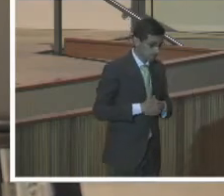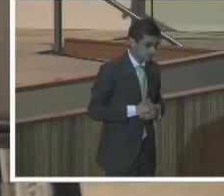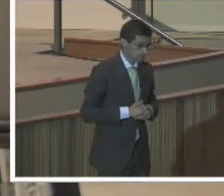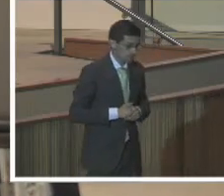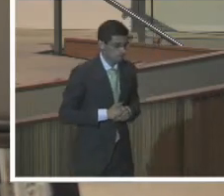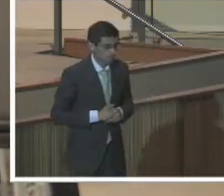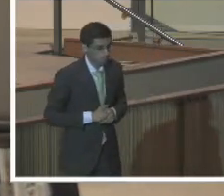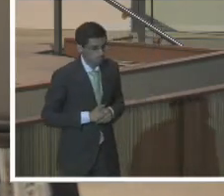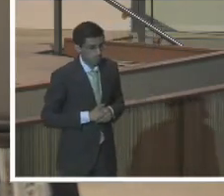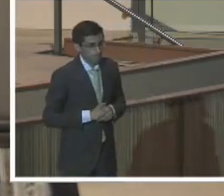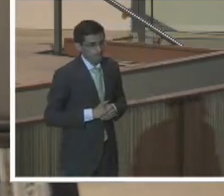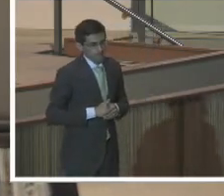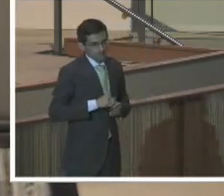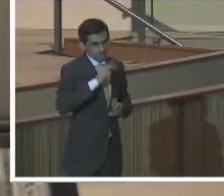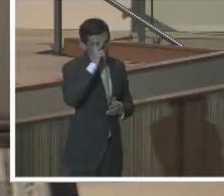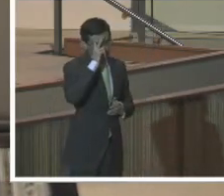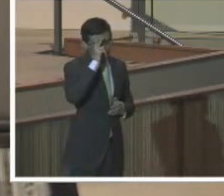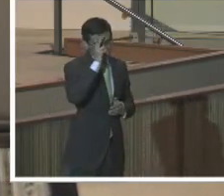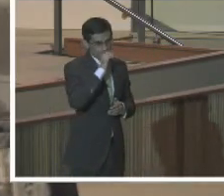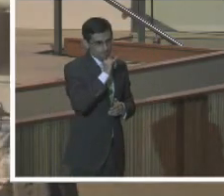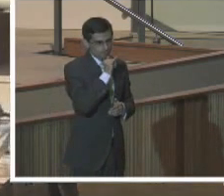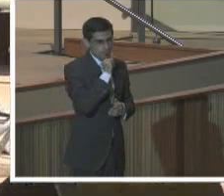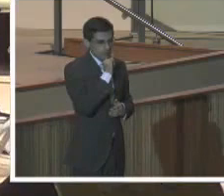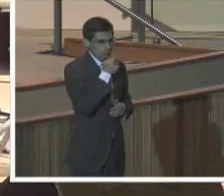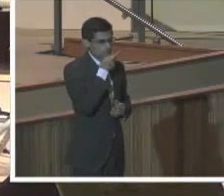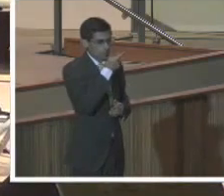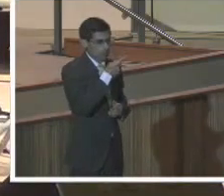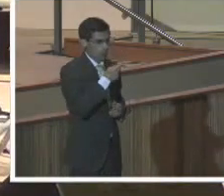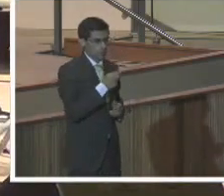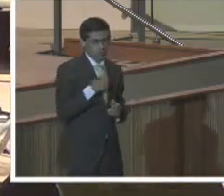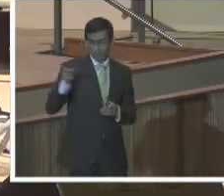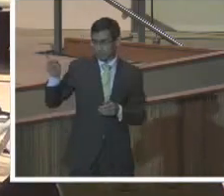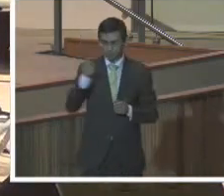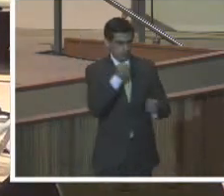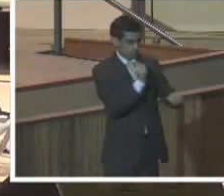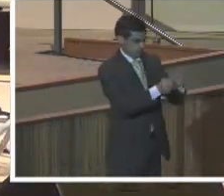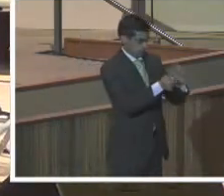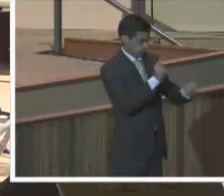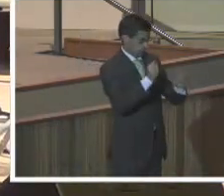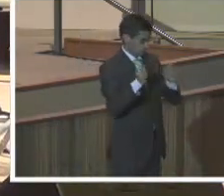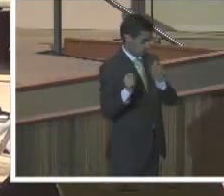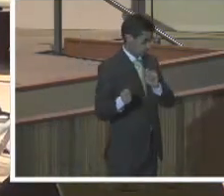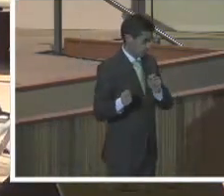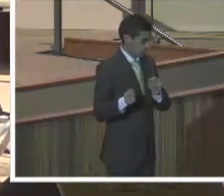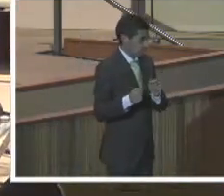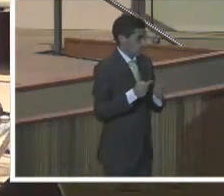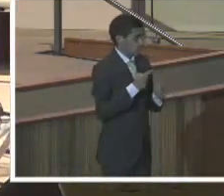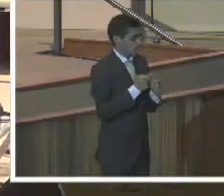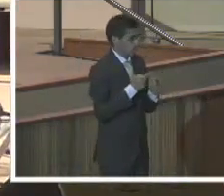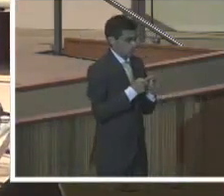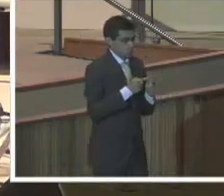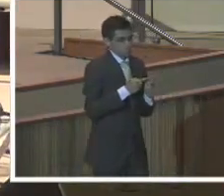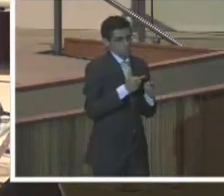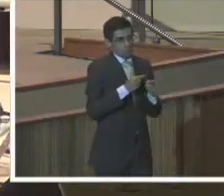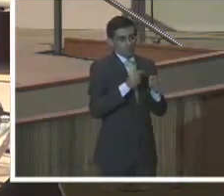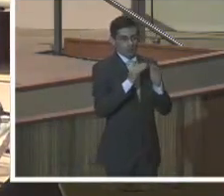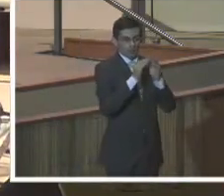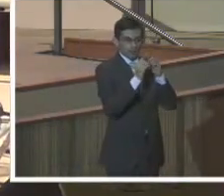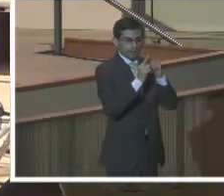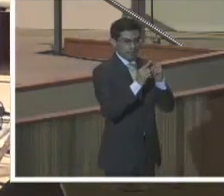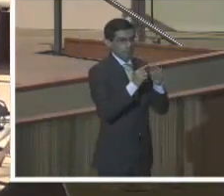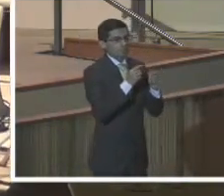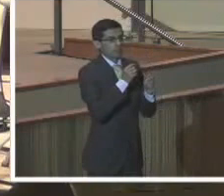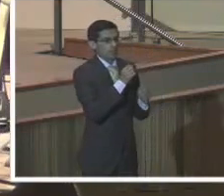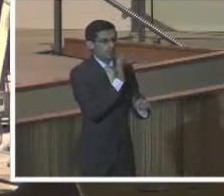Você lembra do exemplo que eu falei agora dos sinos, das notinhas? O rebanho sofre porque o teu